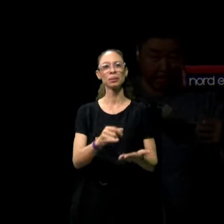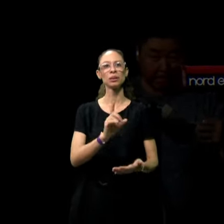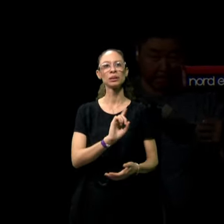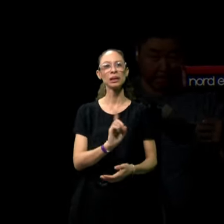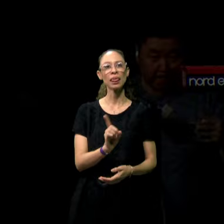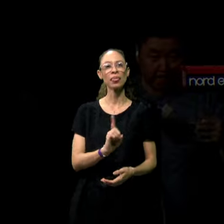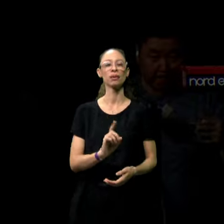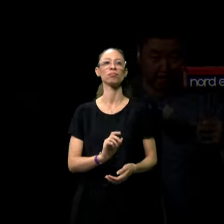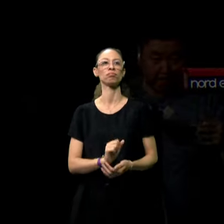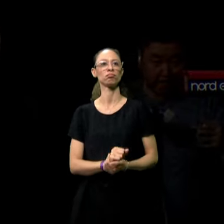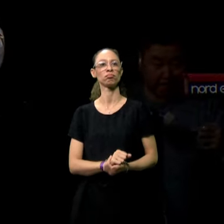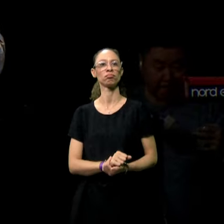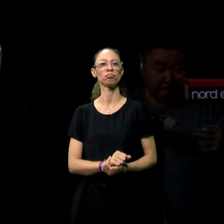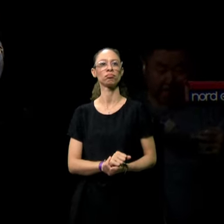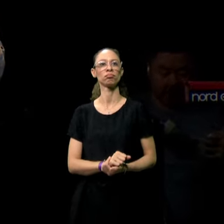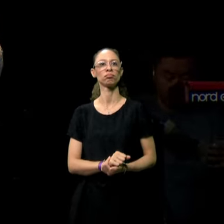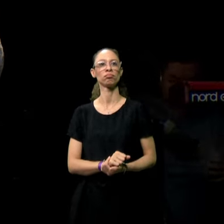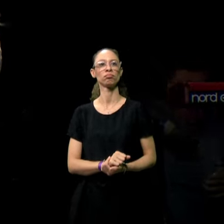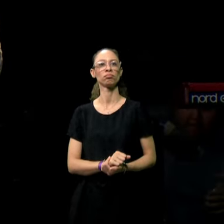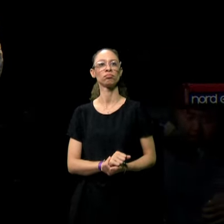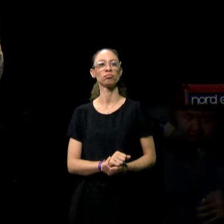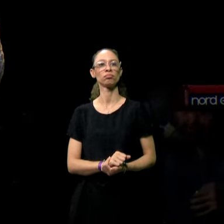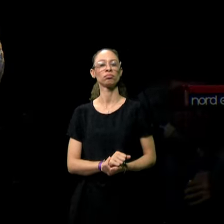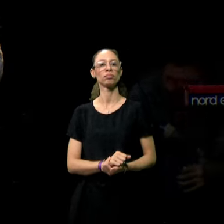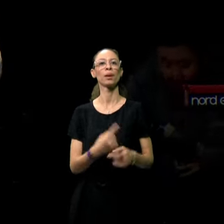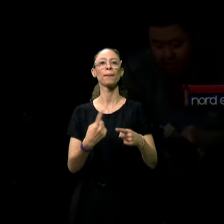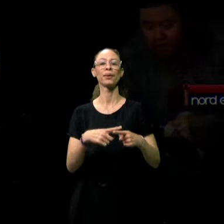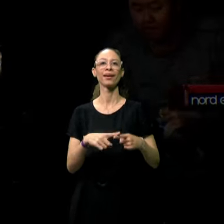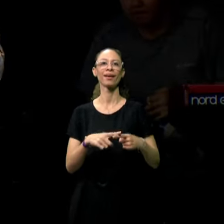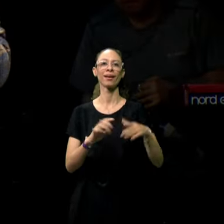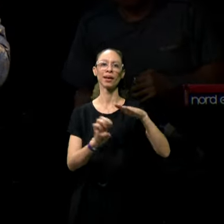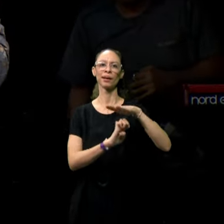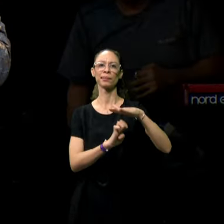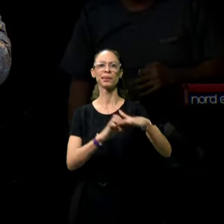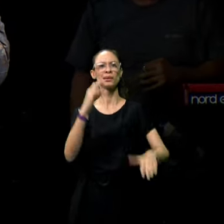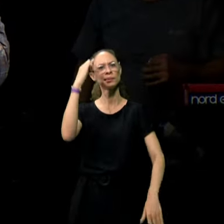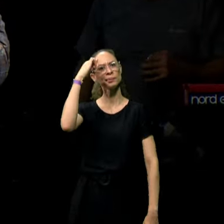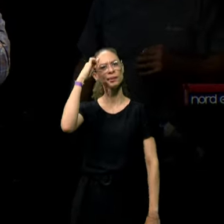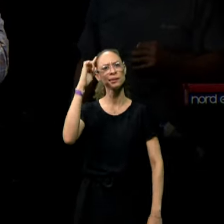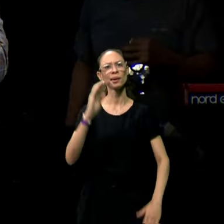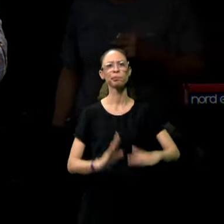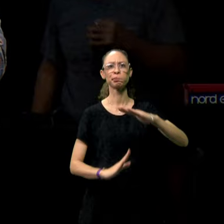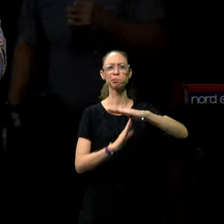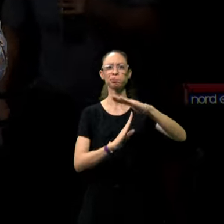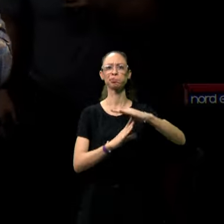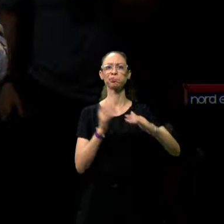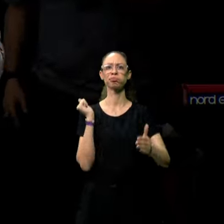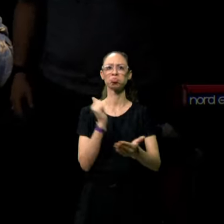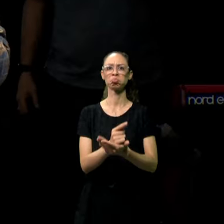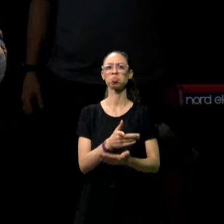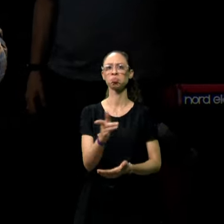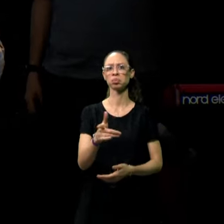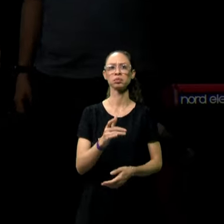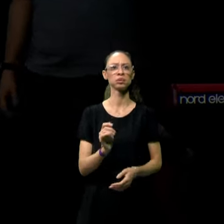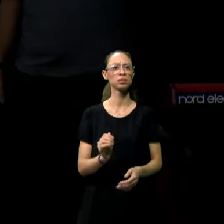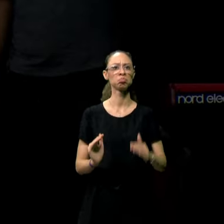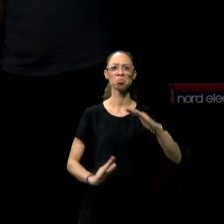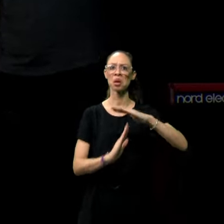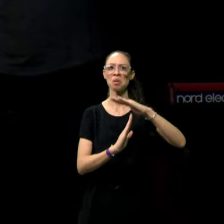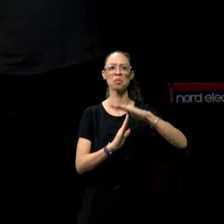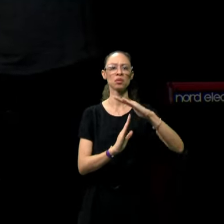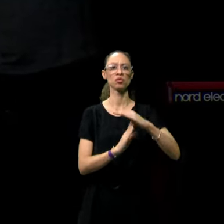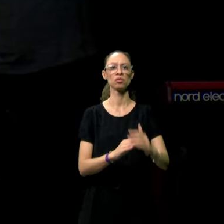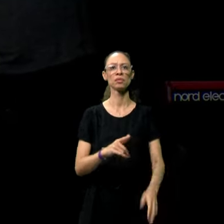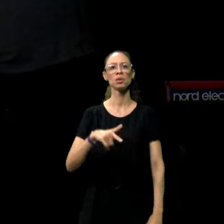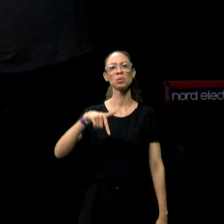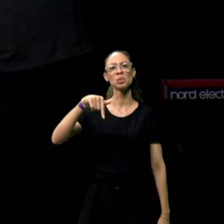que paga. A empresa faz o orçamento e diz, tenho que pagar 100 mil, é o máximo que posso pagar por esta função e este serviço. Então dá